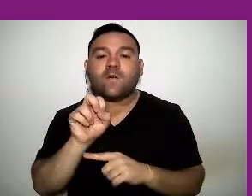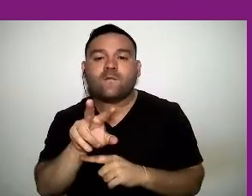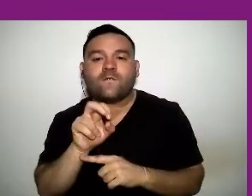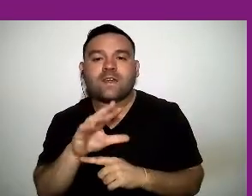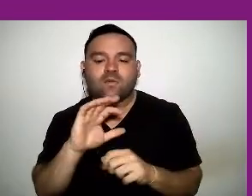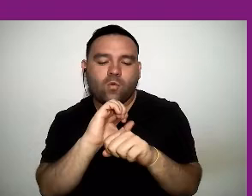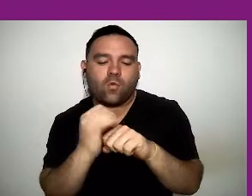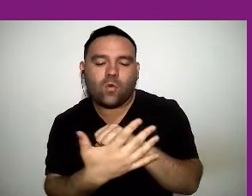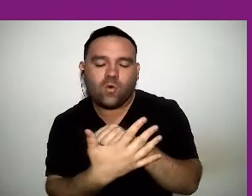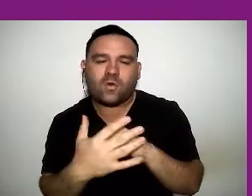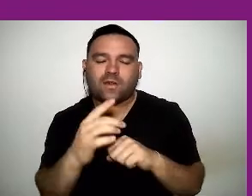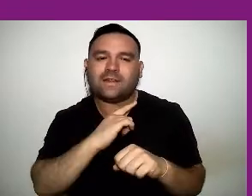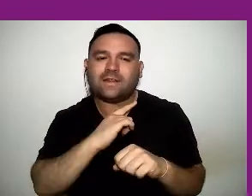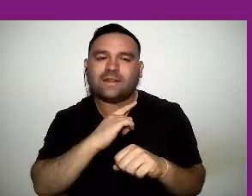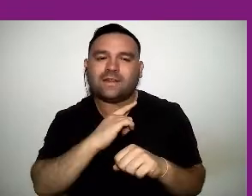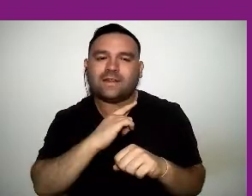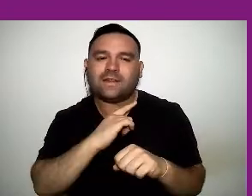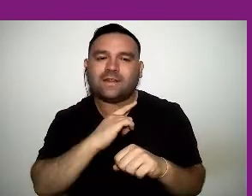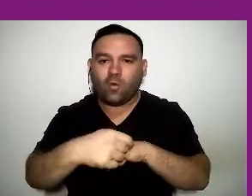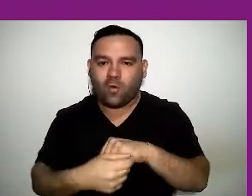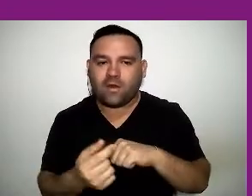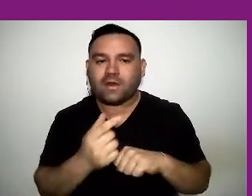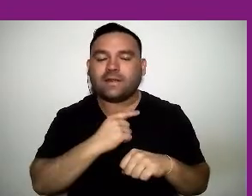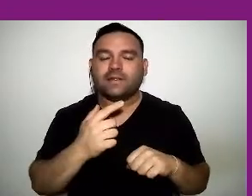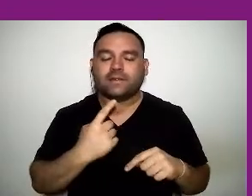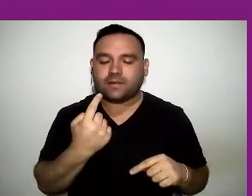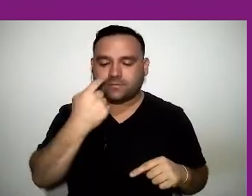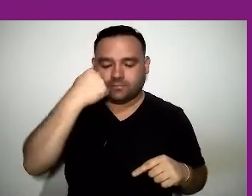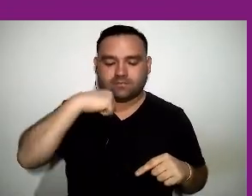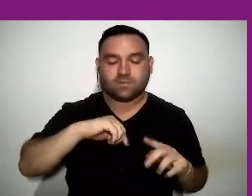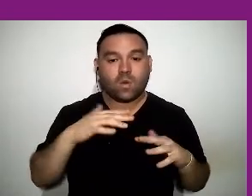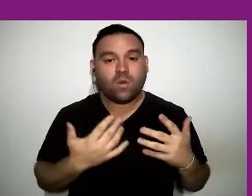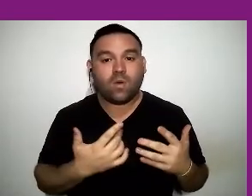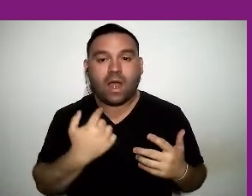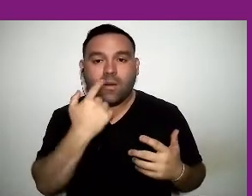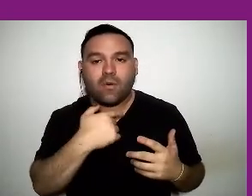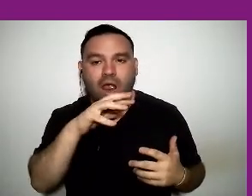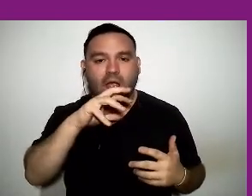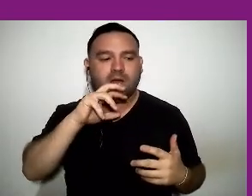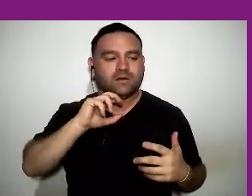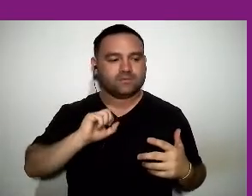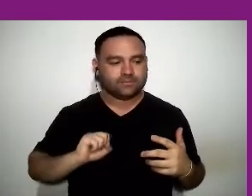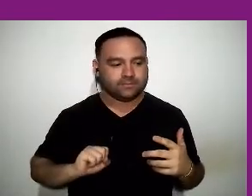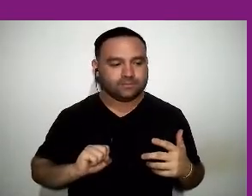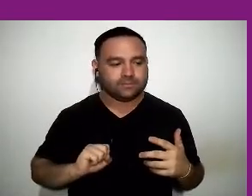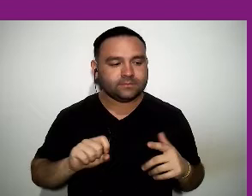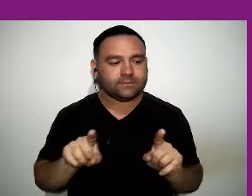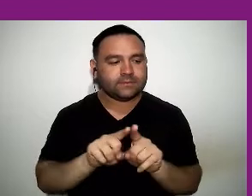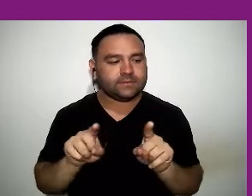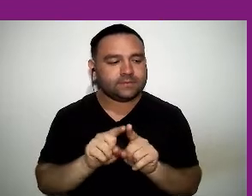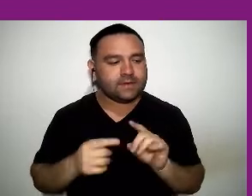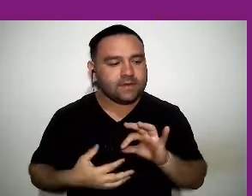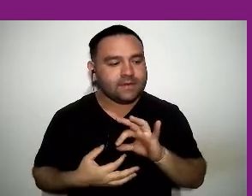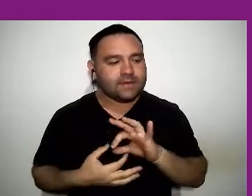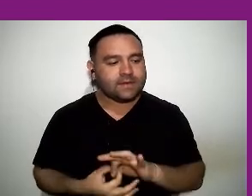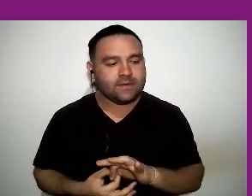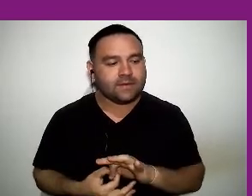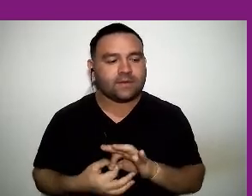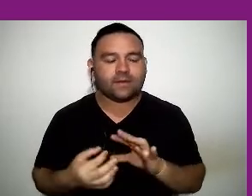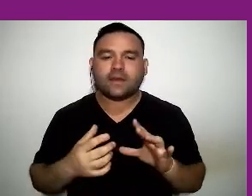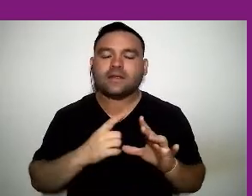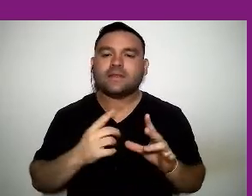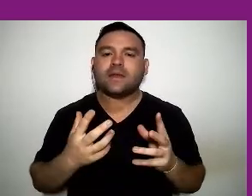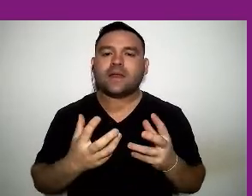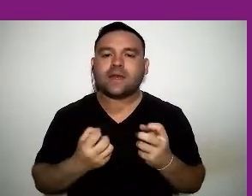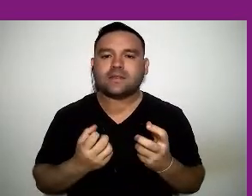esse coronavírus SARS-CoV-2, ele entra pelo nariz ou pela boca e ele se liga a receptores